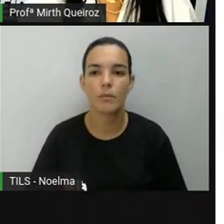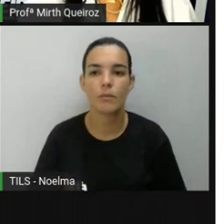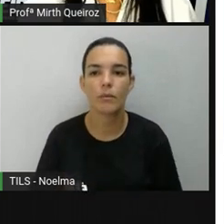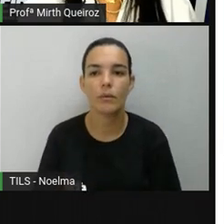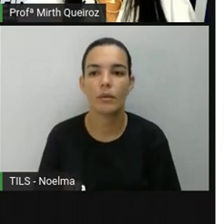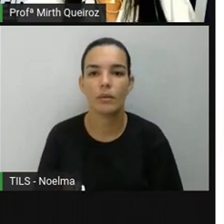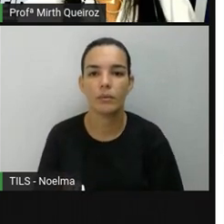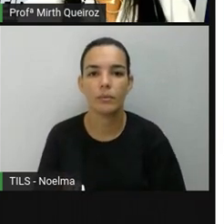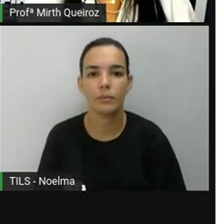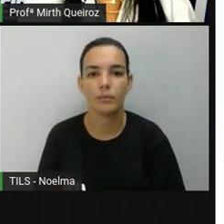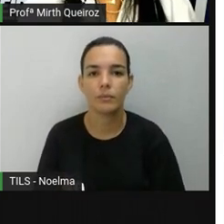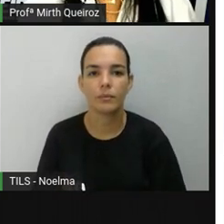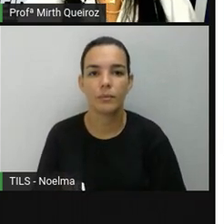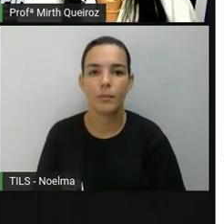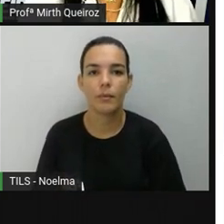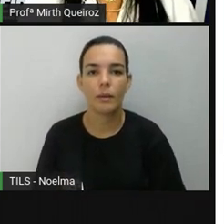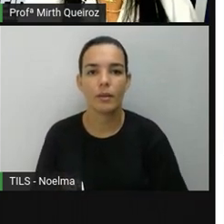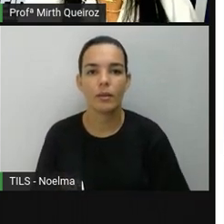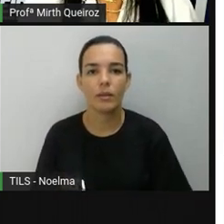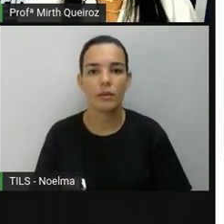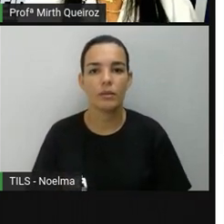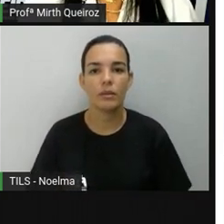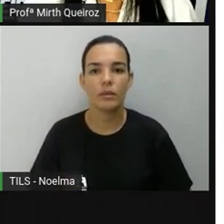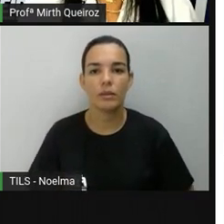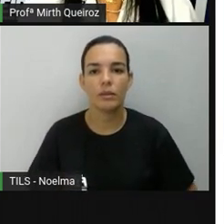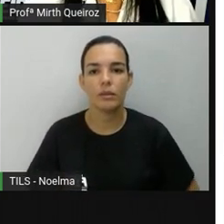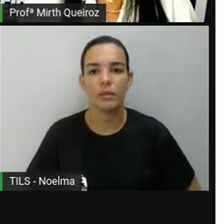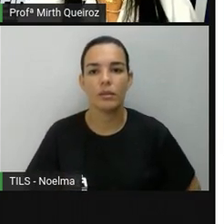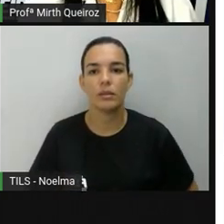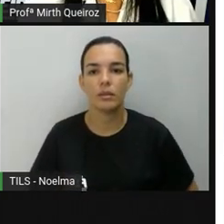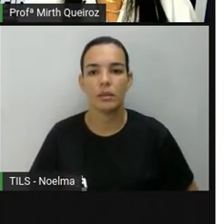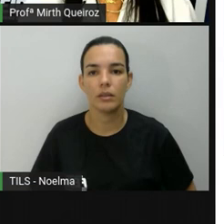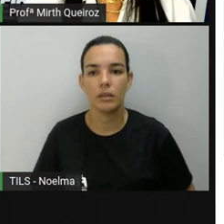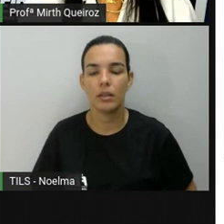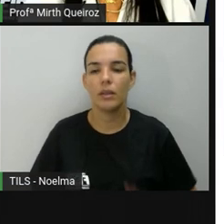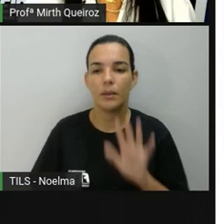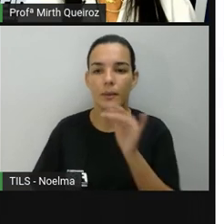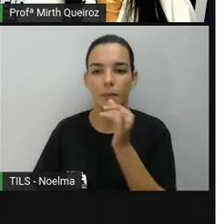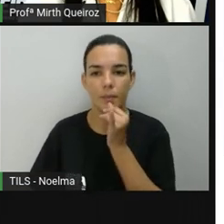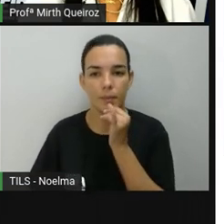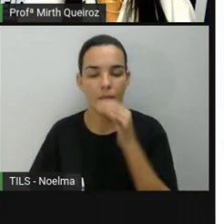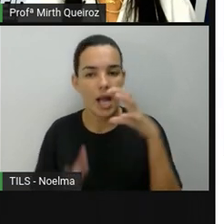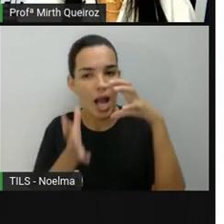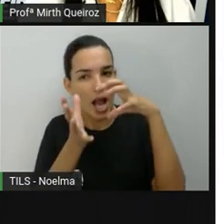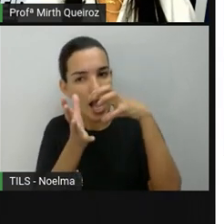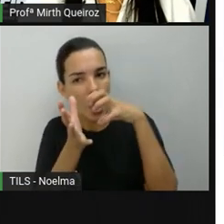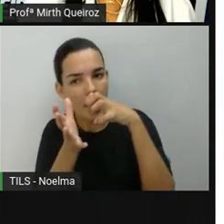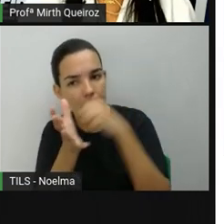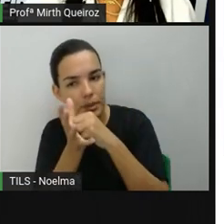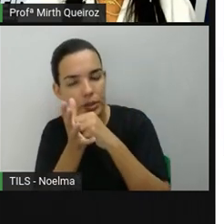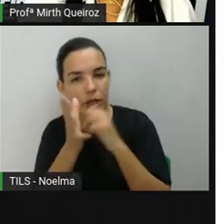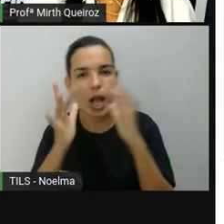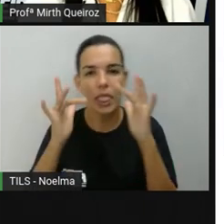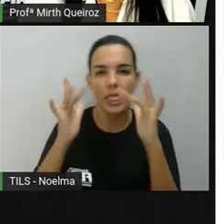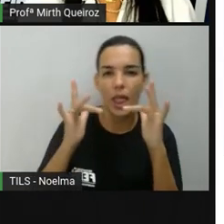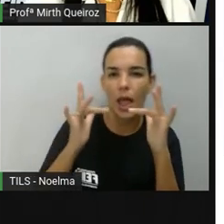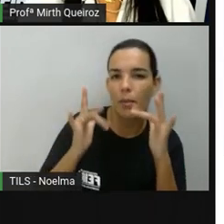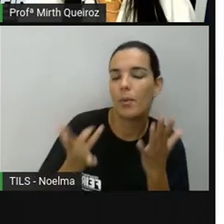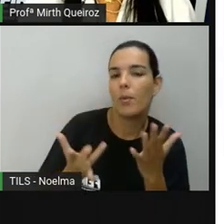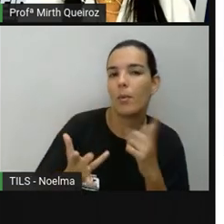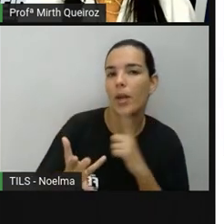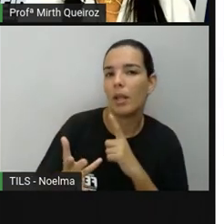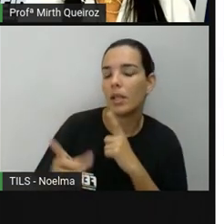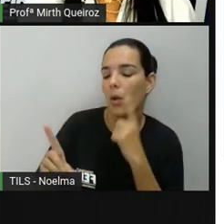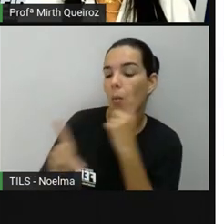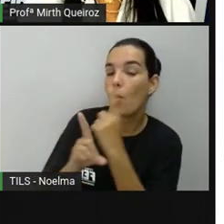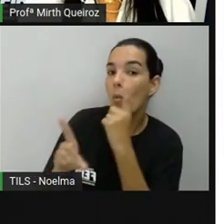computadores aí de terceiros. Usuários de aplicativos de namoro sempre devem marcar os primeiros encontros em